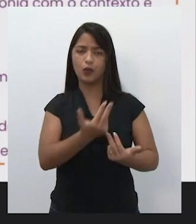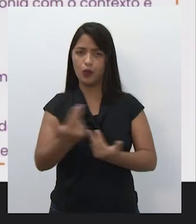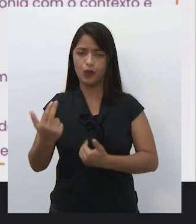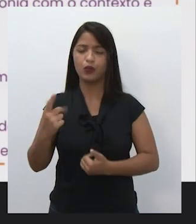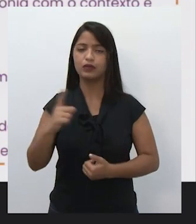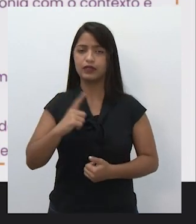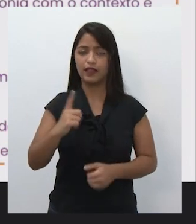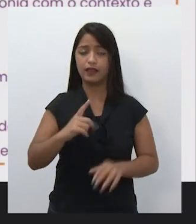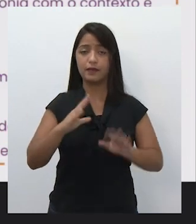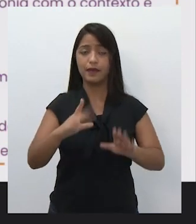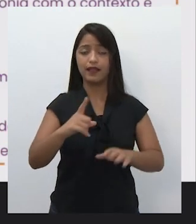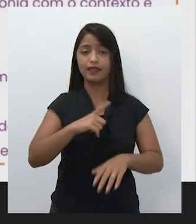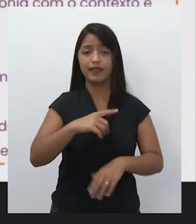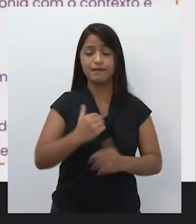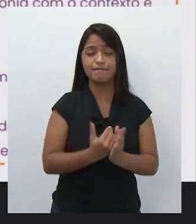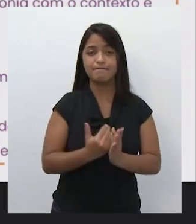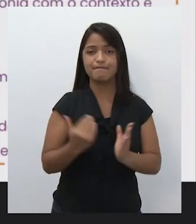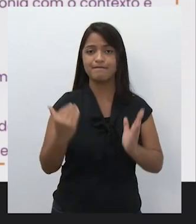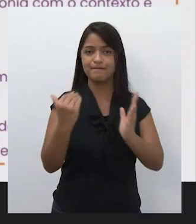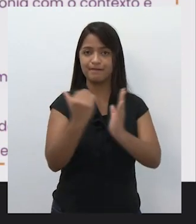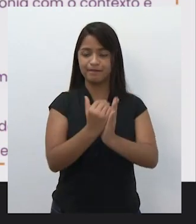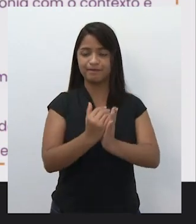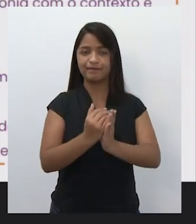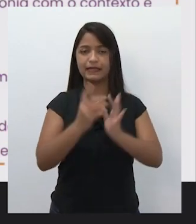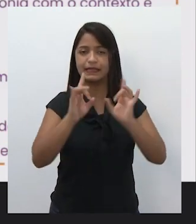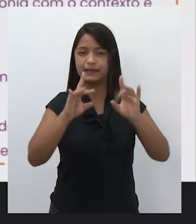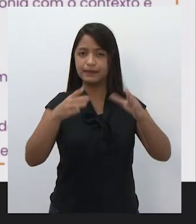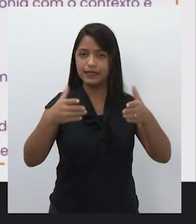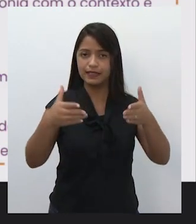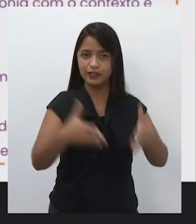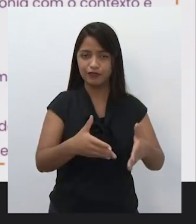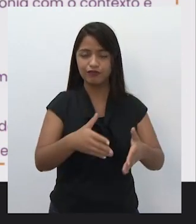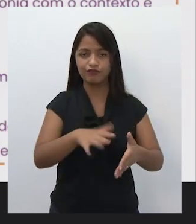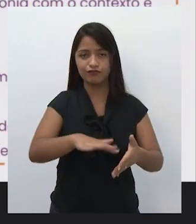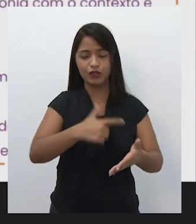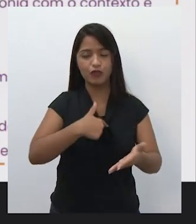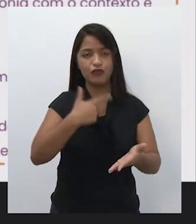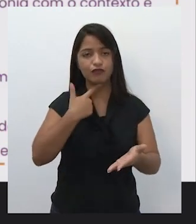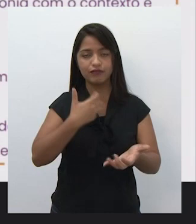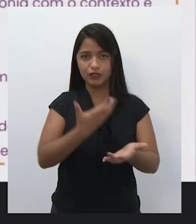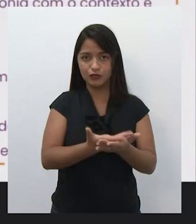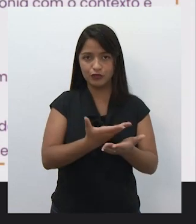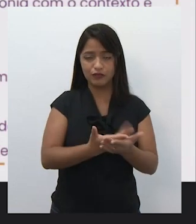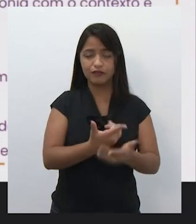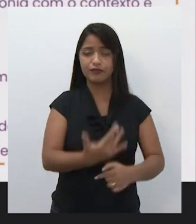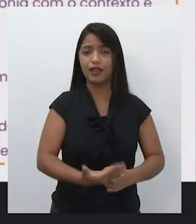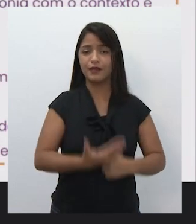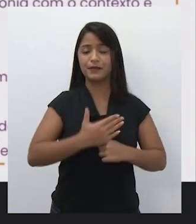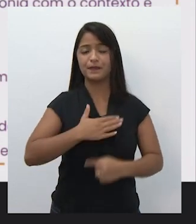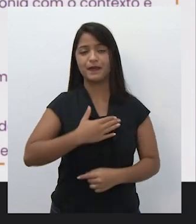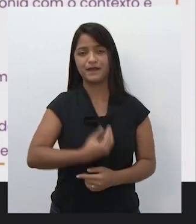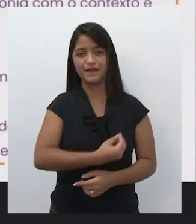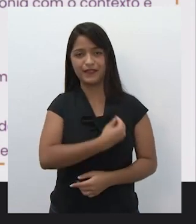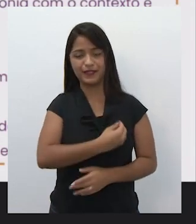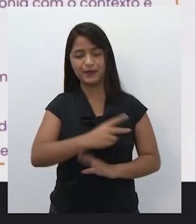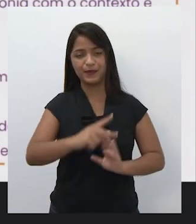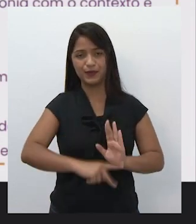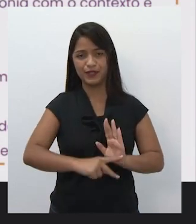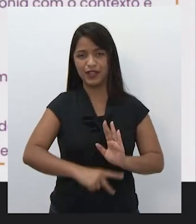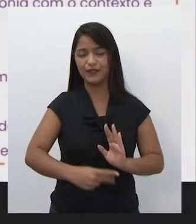que vai fazer sentido na carreira dele, para o projeto de vida dele, para aquilo que ele quer